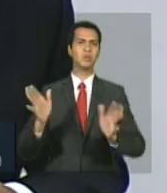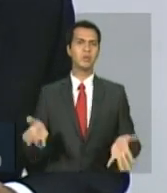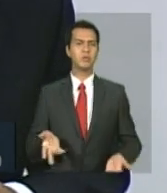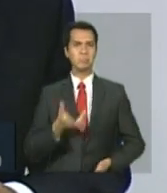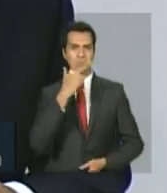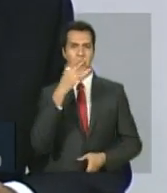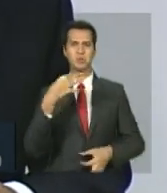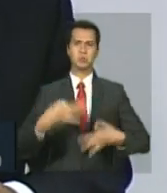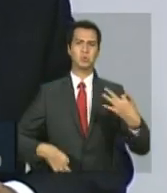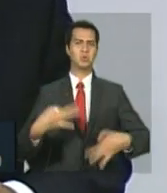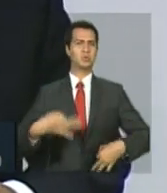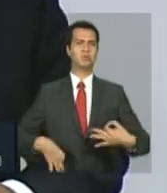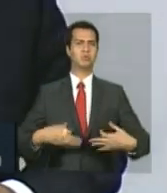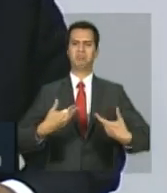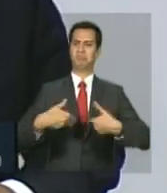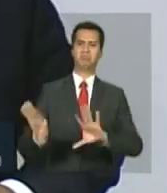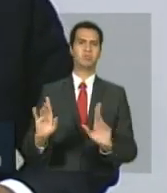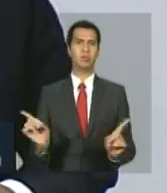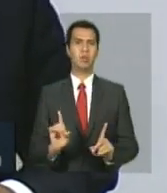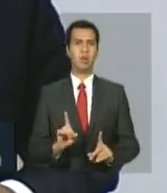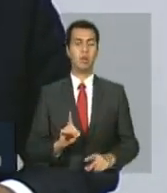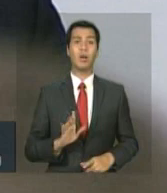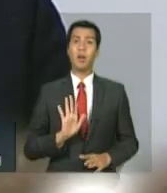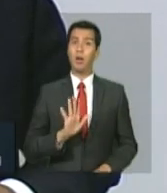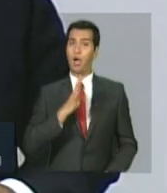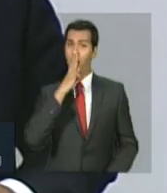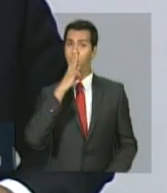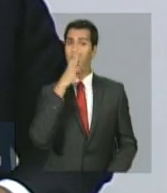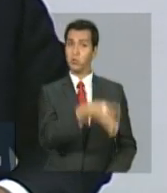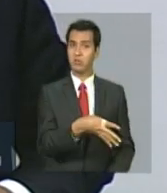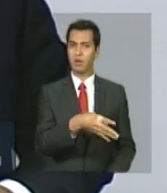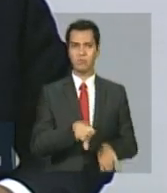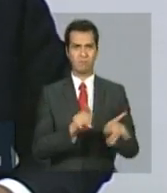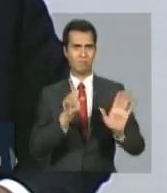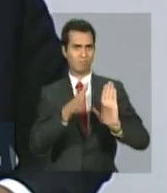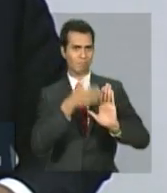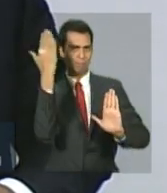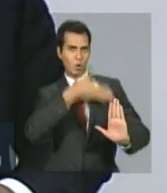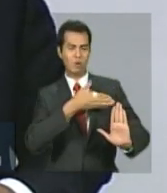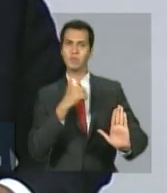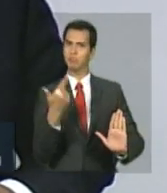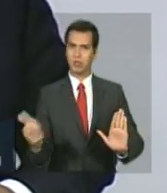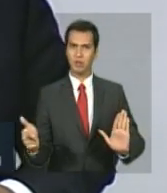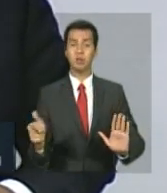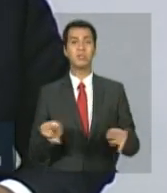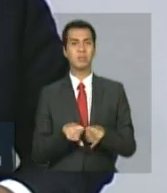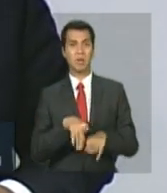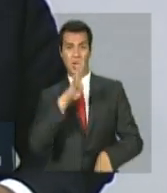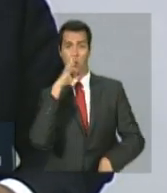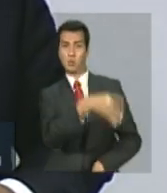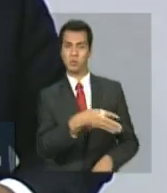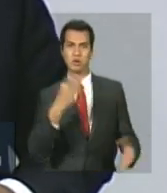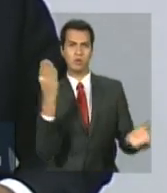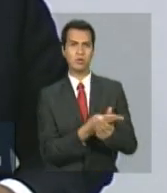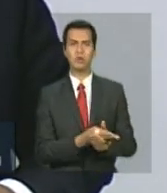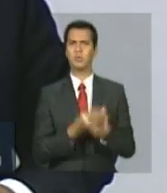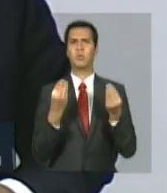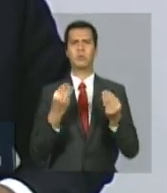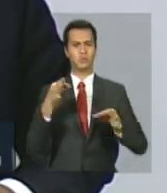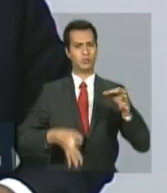exceção. Acusar alguém não provar, acusar alguém sem o devido processo, é tribunal de